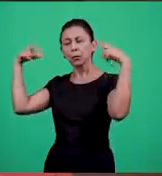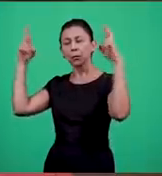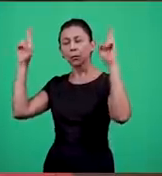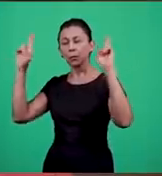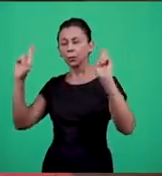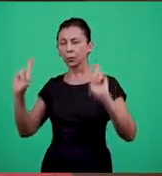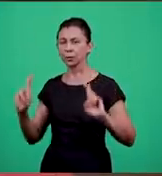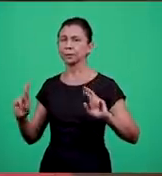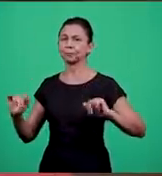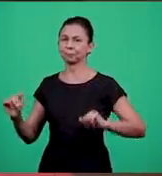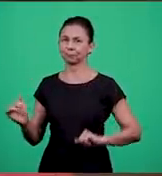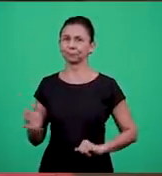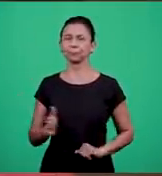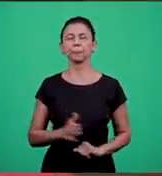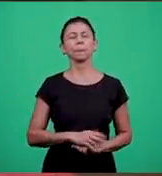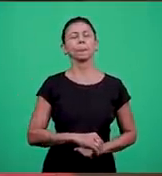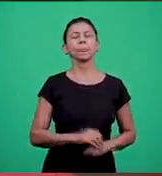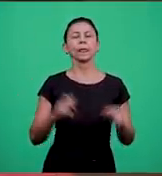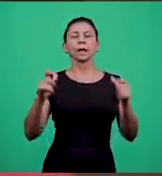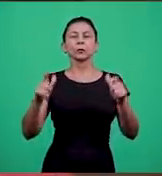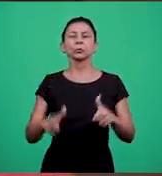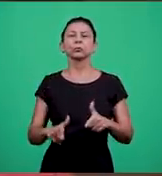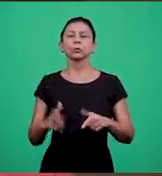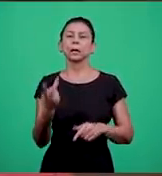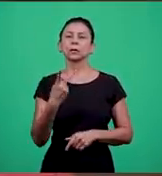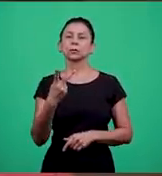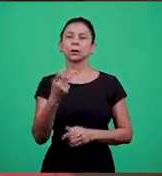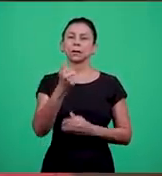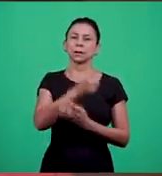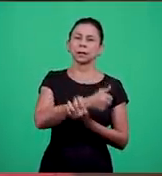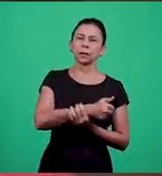eles chegaram no lugar da adoração.